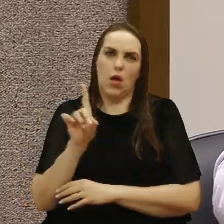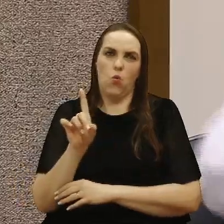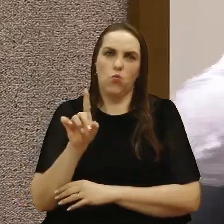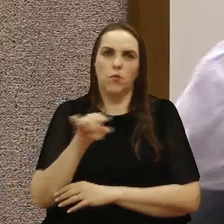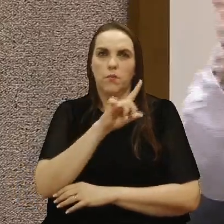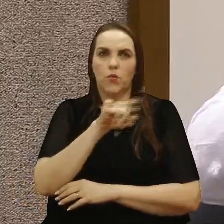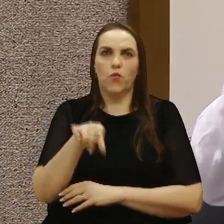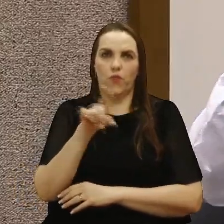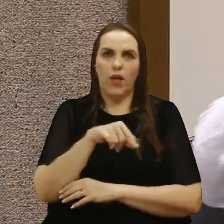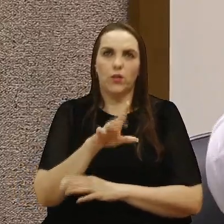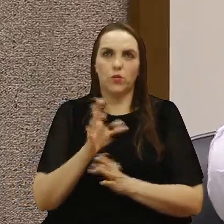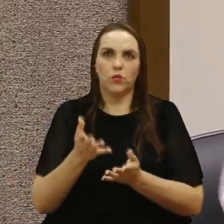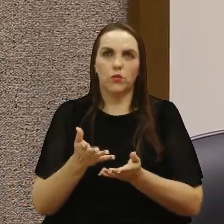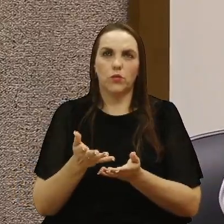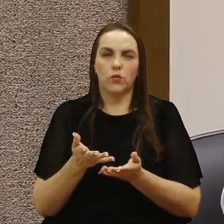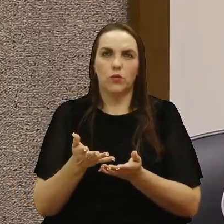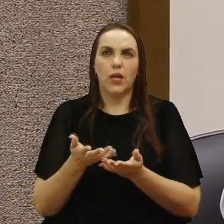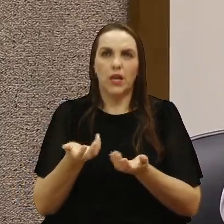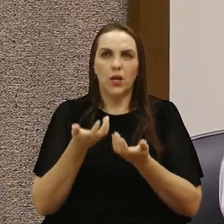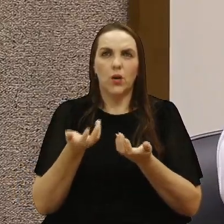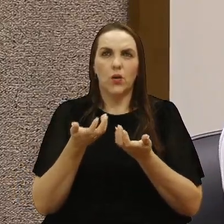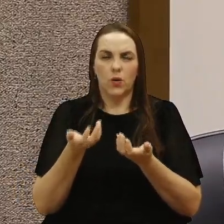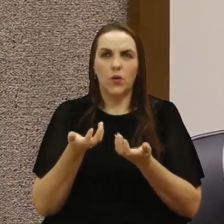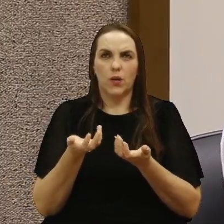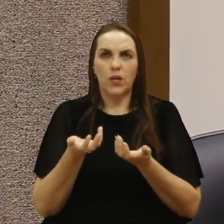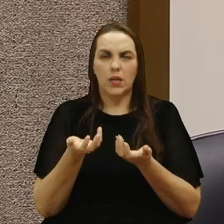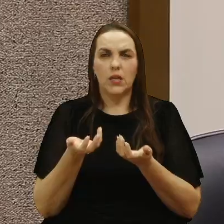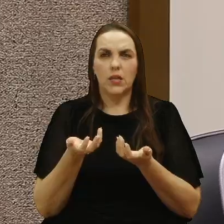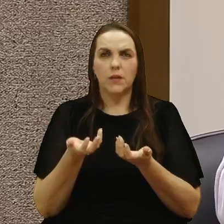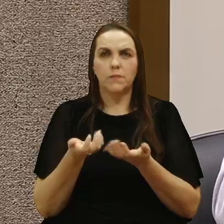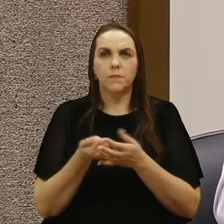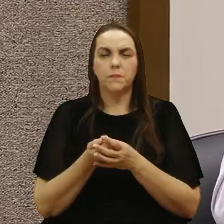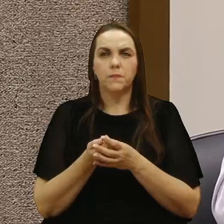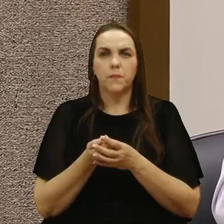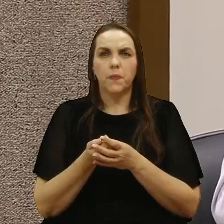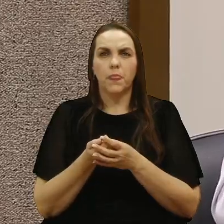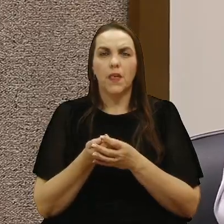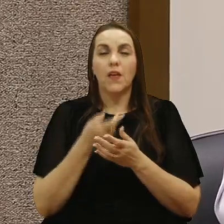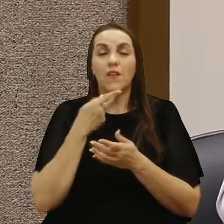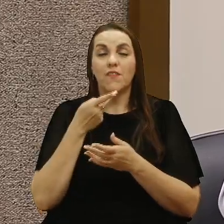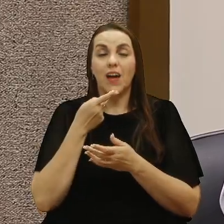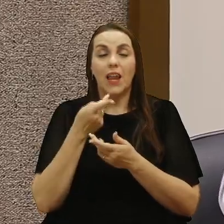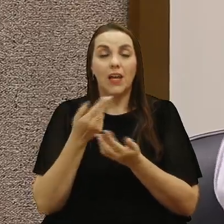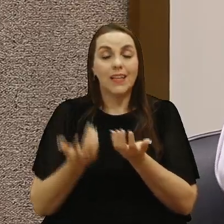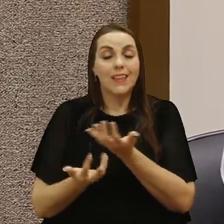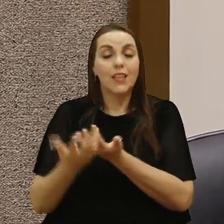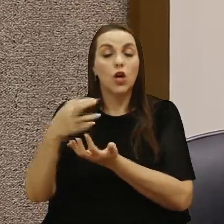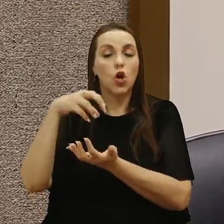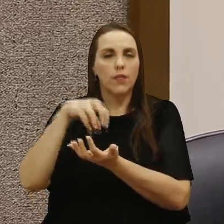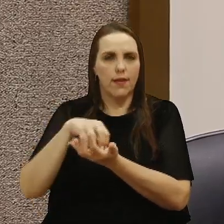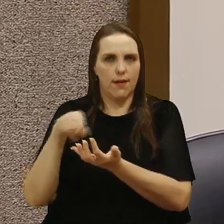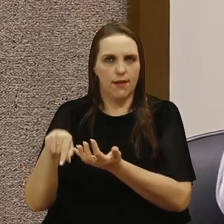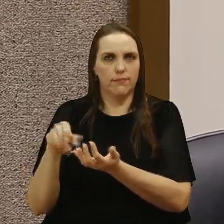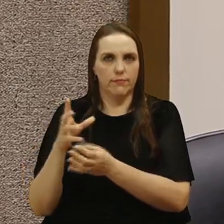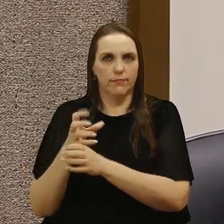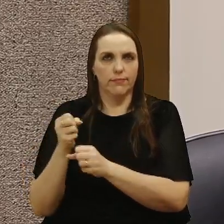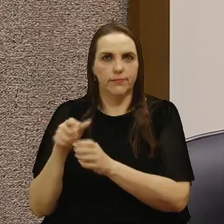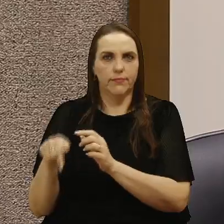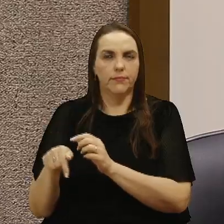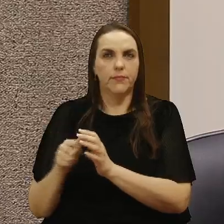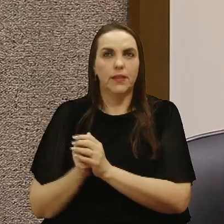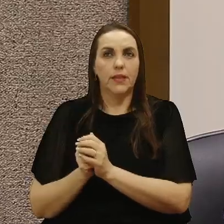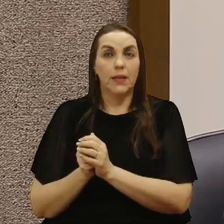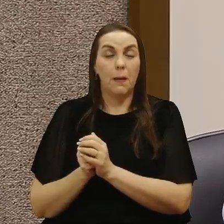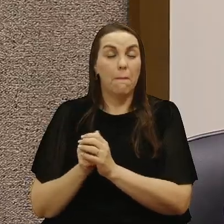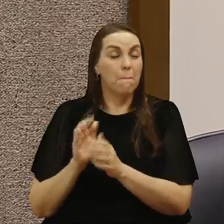mas eu queria tratar desses passivos da Codeca, né? A primeira questão, presidente, das maiores condenações que